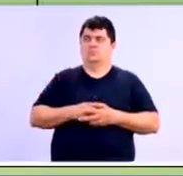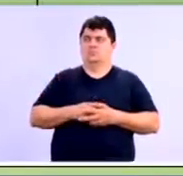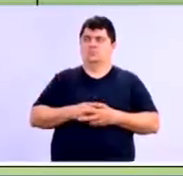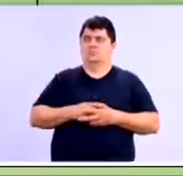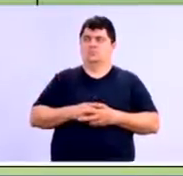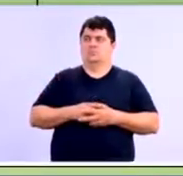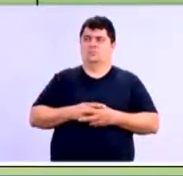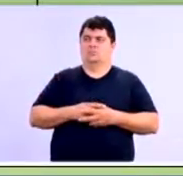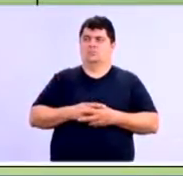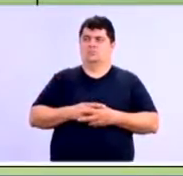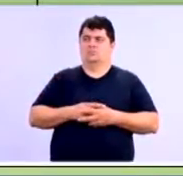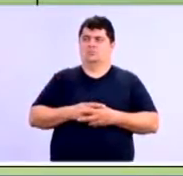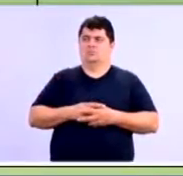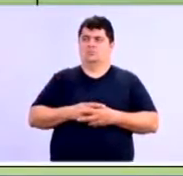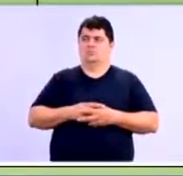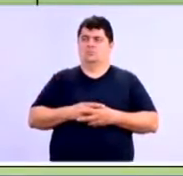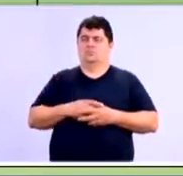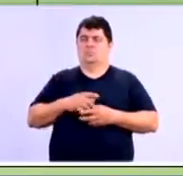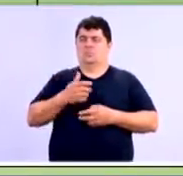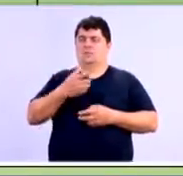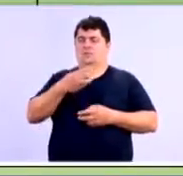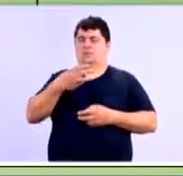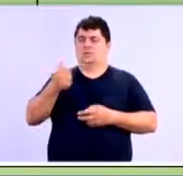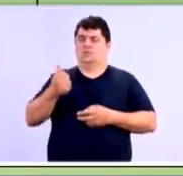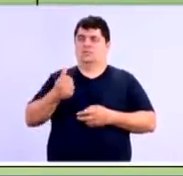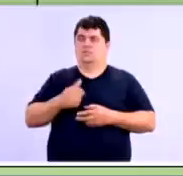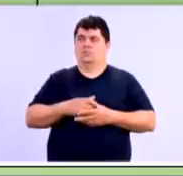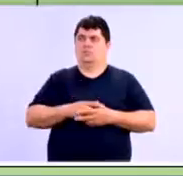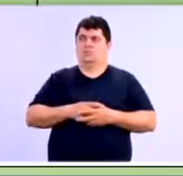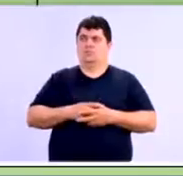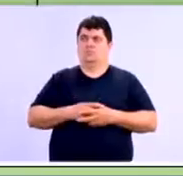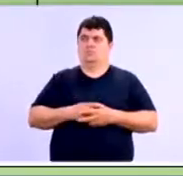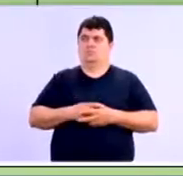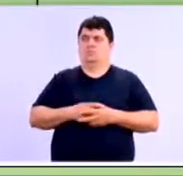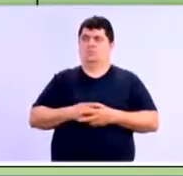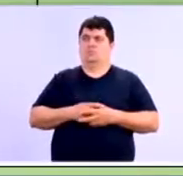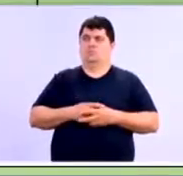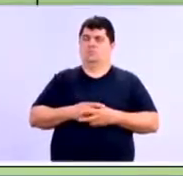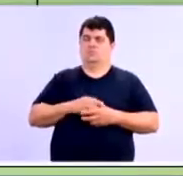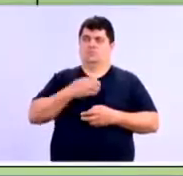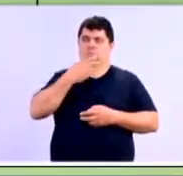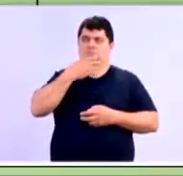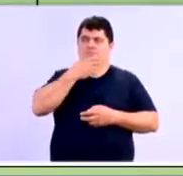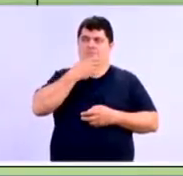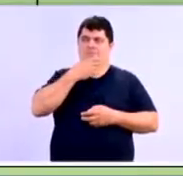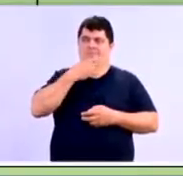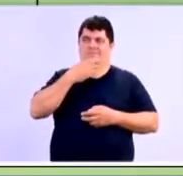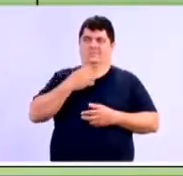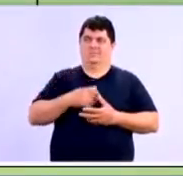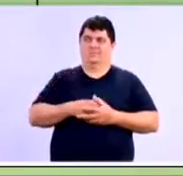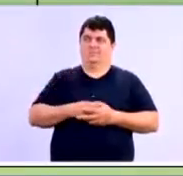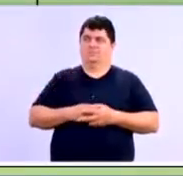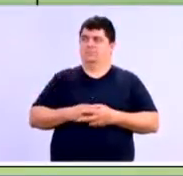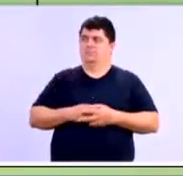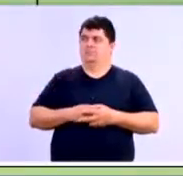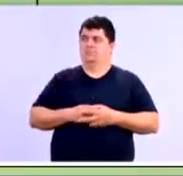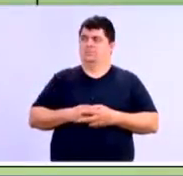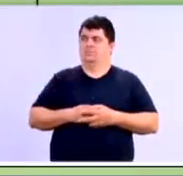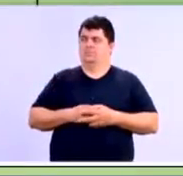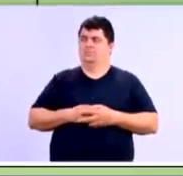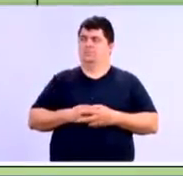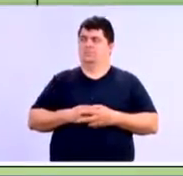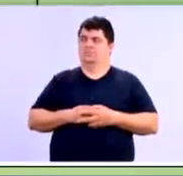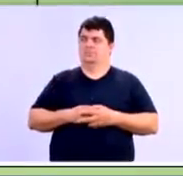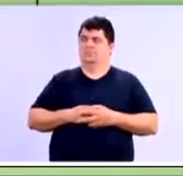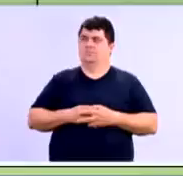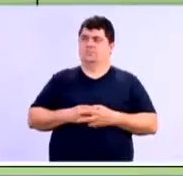16,33. É isso, professora? 31%. 31? Isso. Então não é 33 aqui. É 16, 31. 31. Aqui.